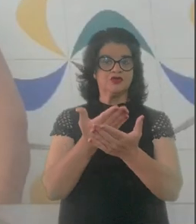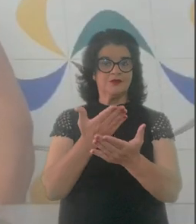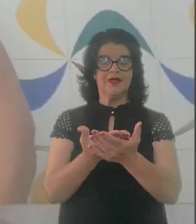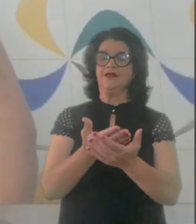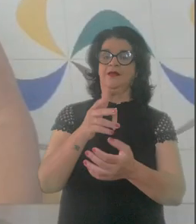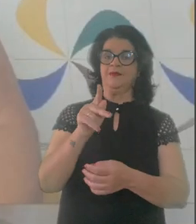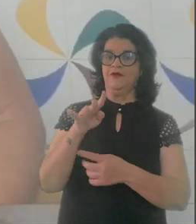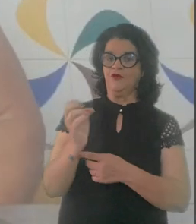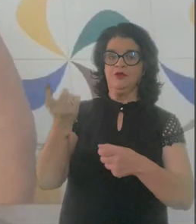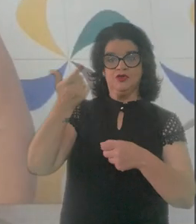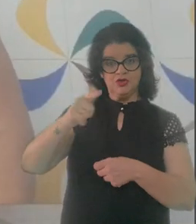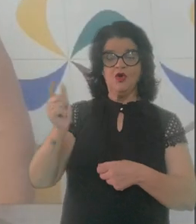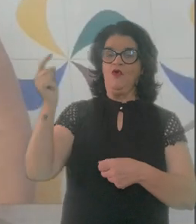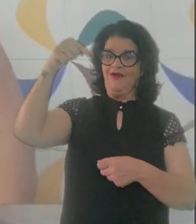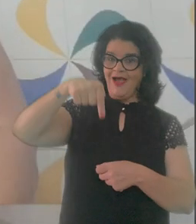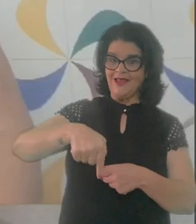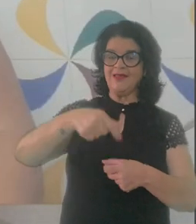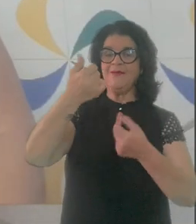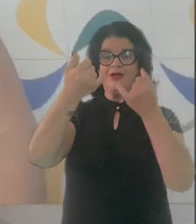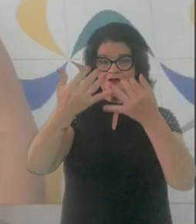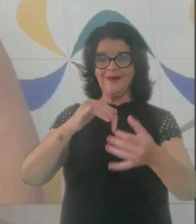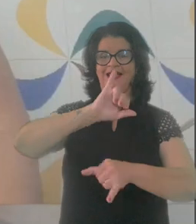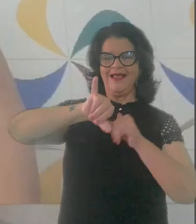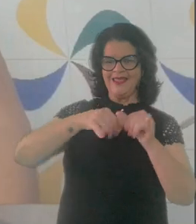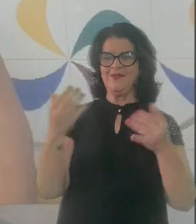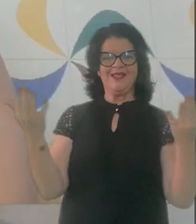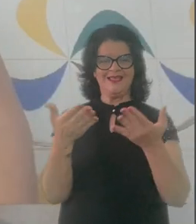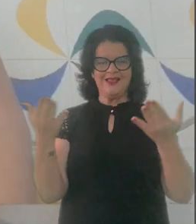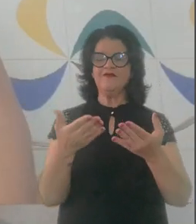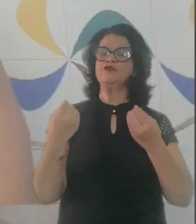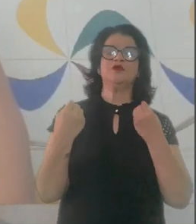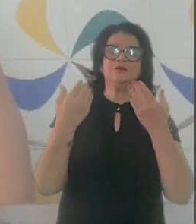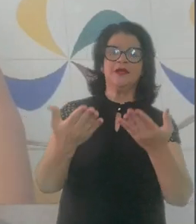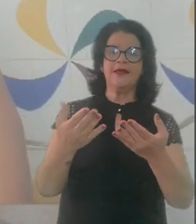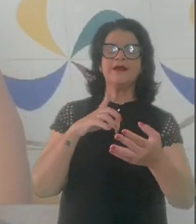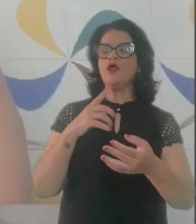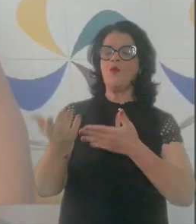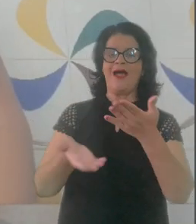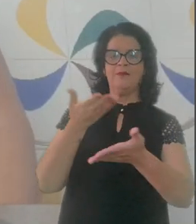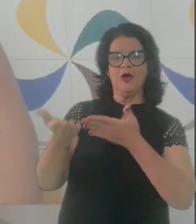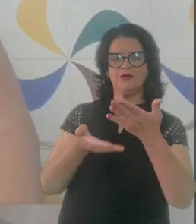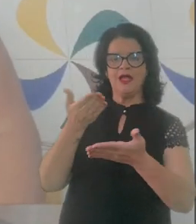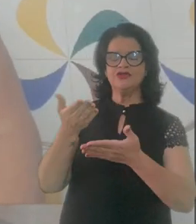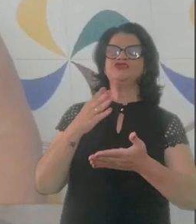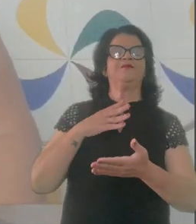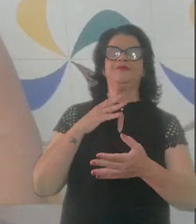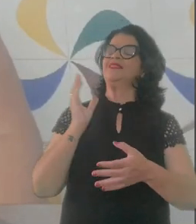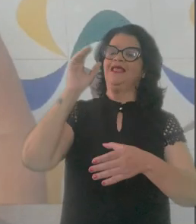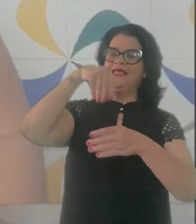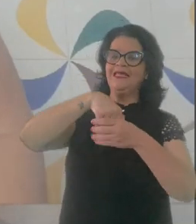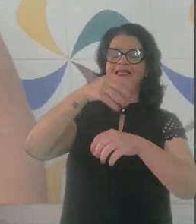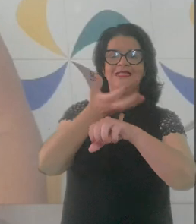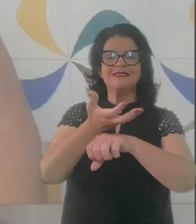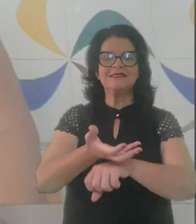Estudante do Prevup, mais uma vez estamos aqui para falar de química. Dessa vez eu trarei uma abordagem